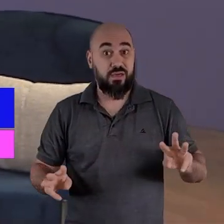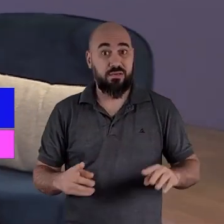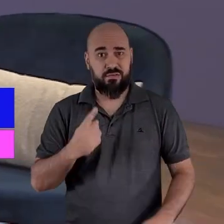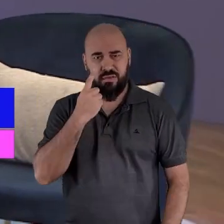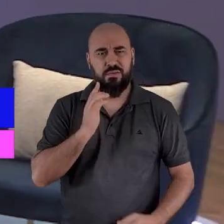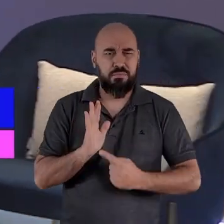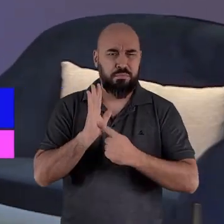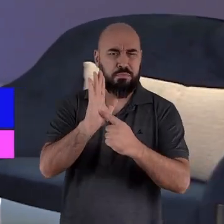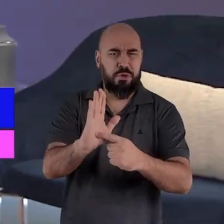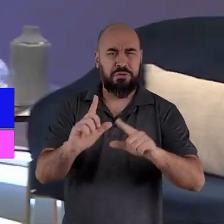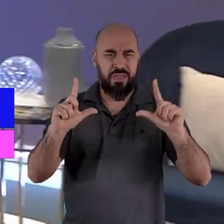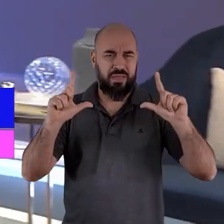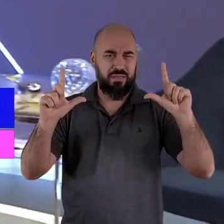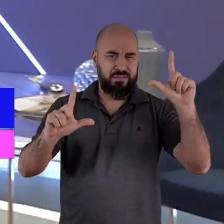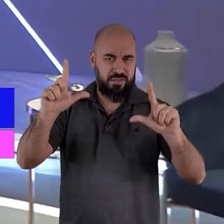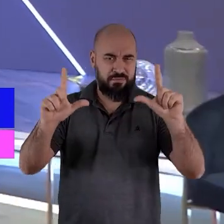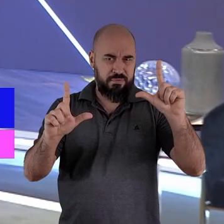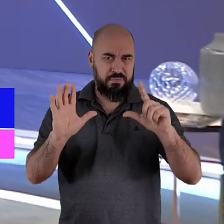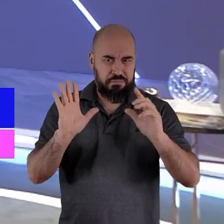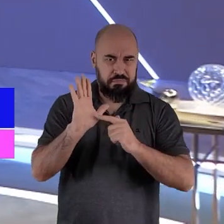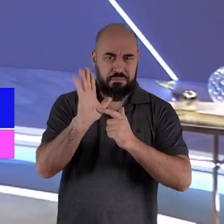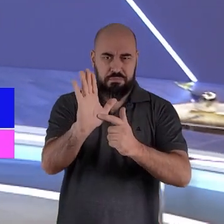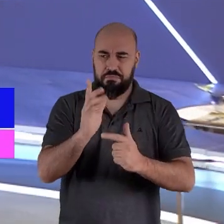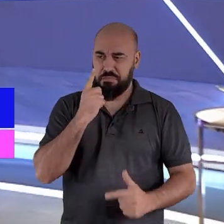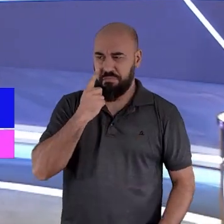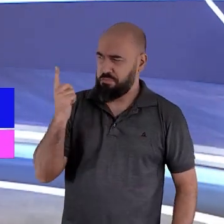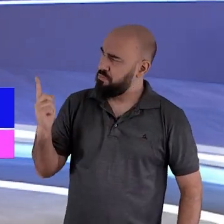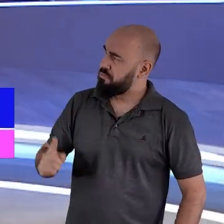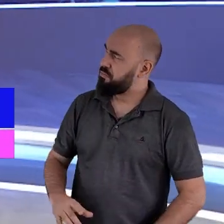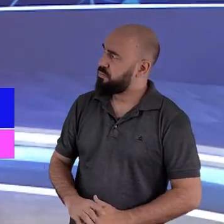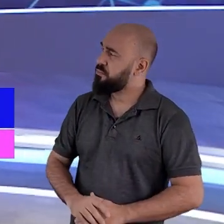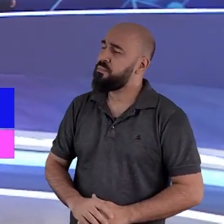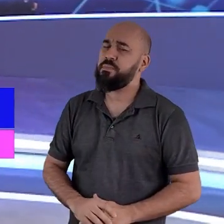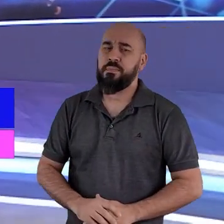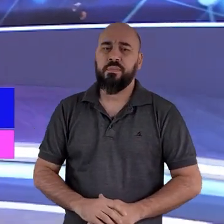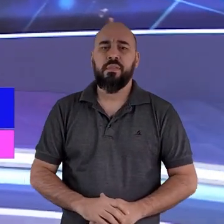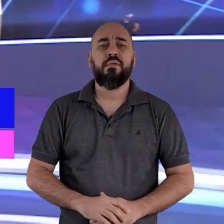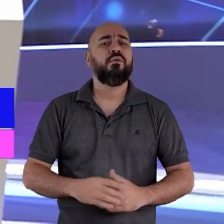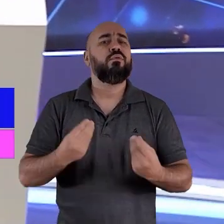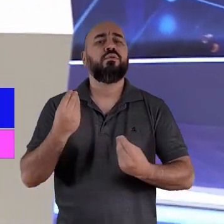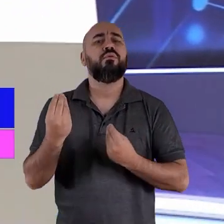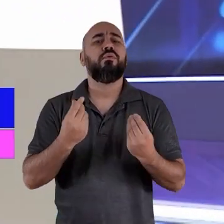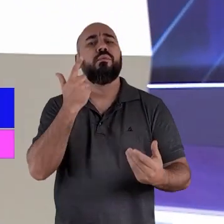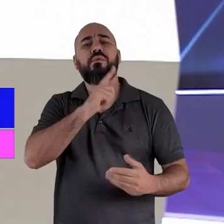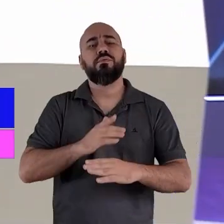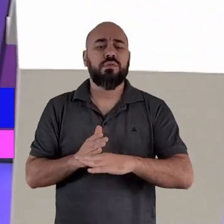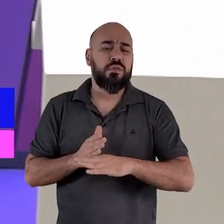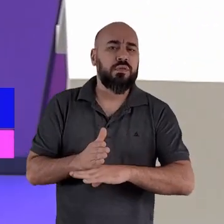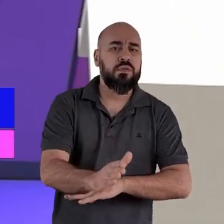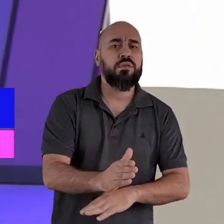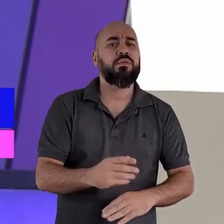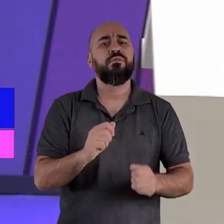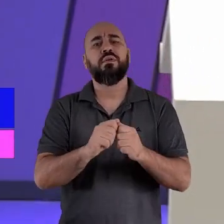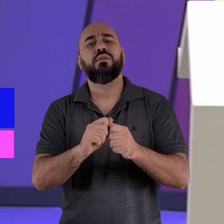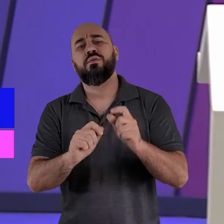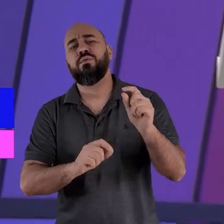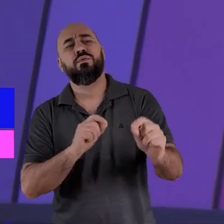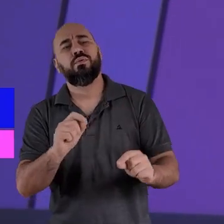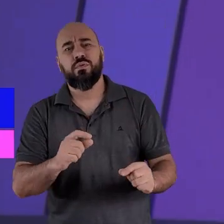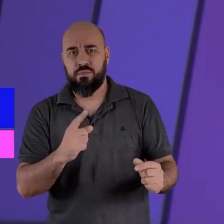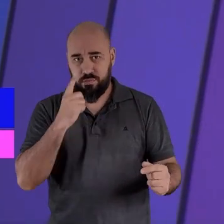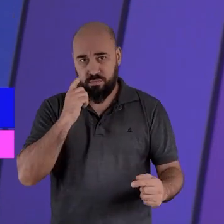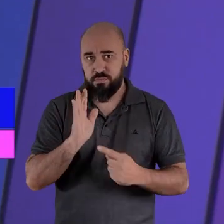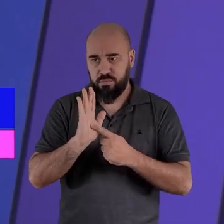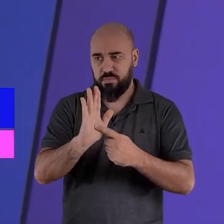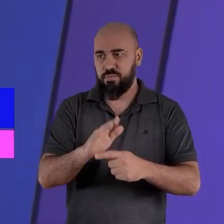nossa tela, para você ver exatamente aonde é que você vai chegar e o que você tem que fazer. Você precisa